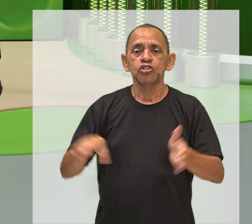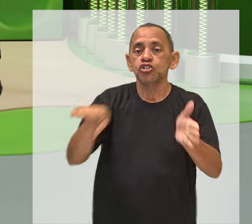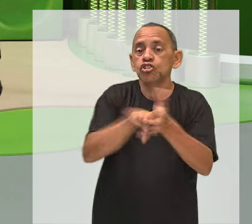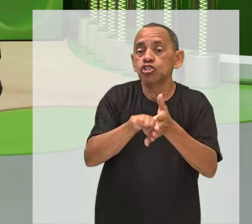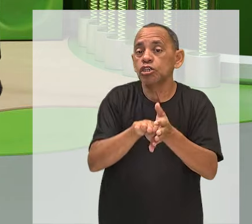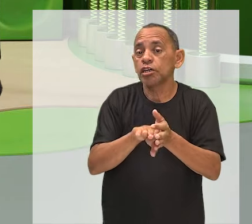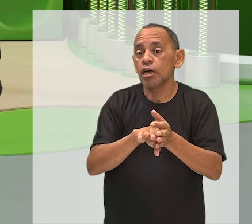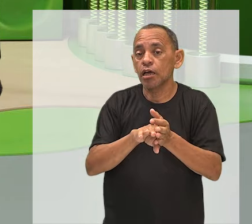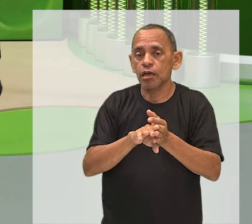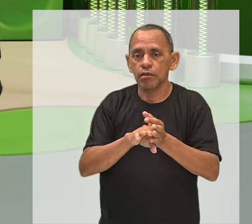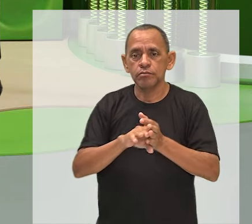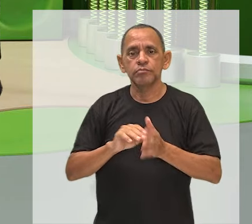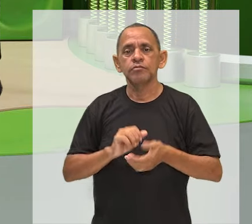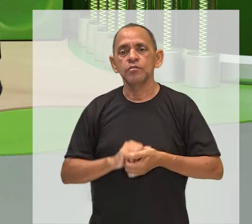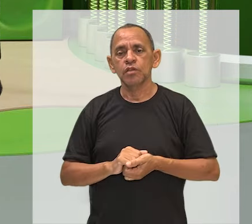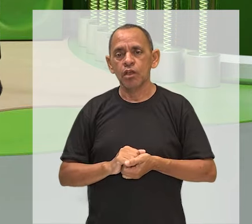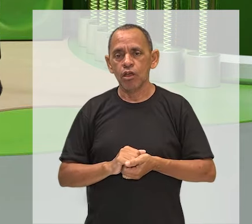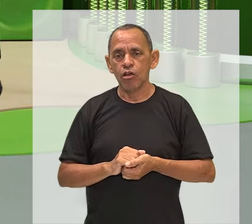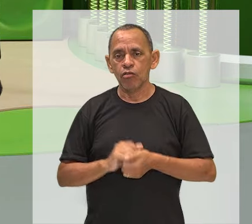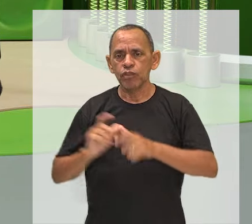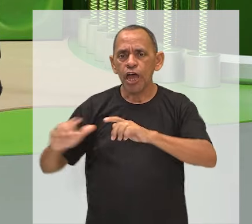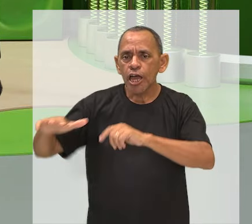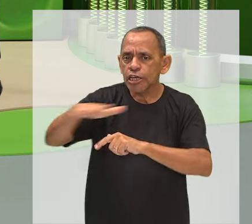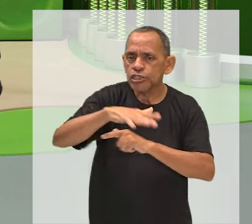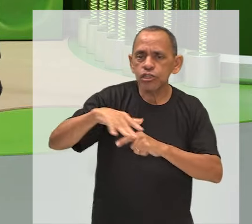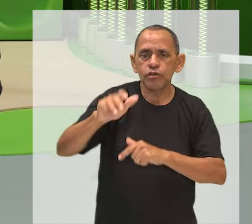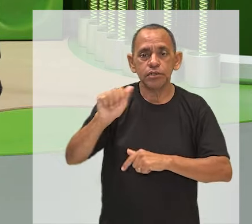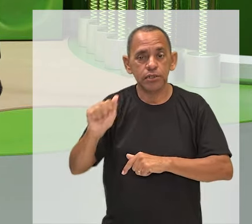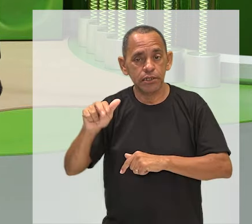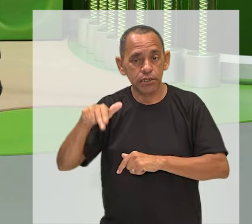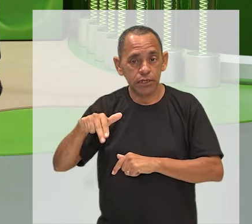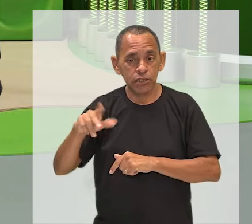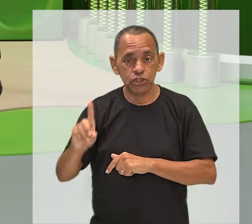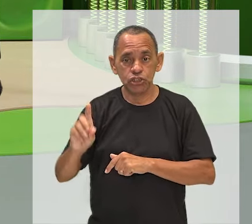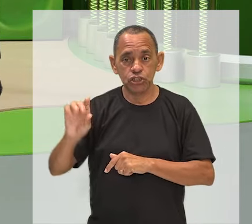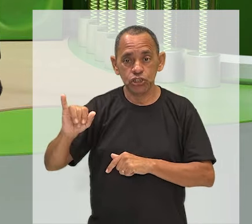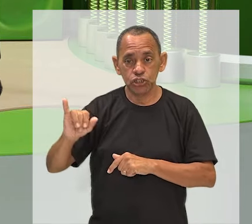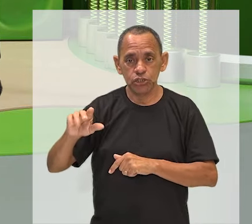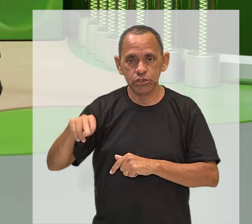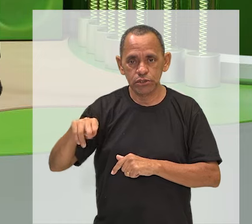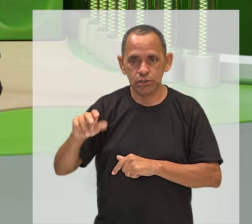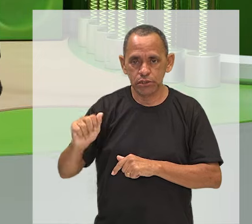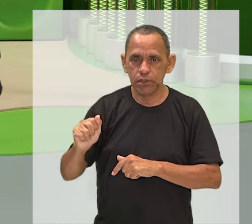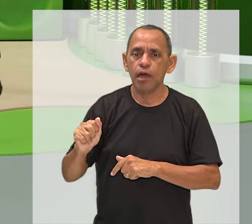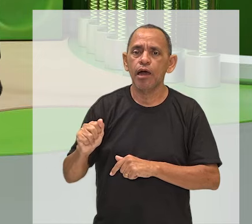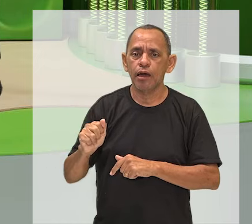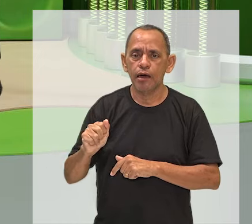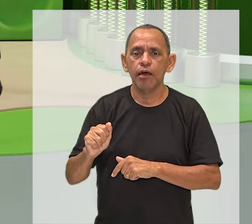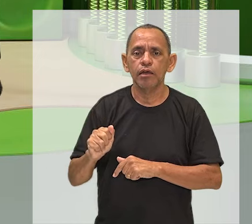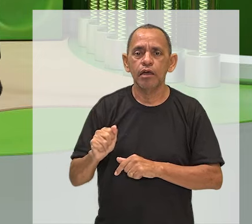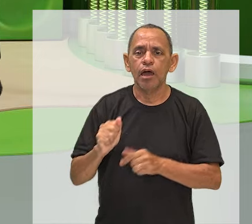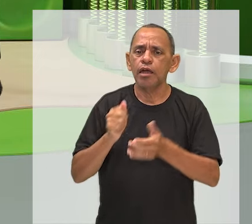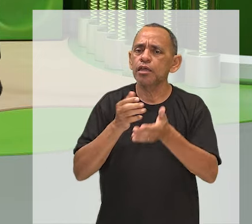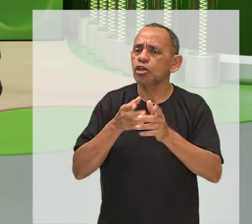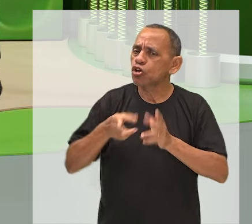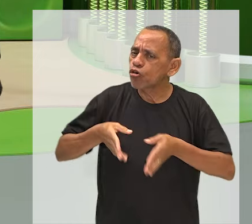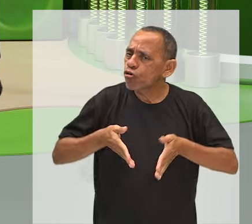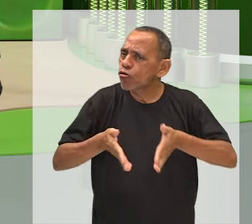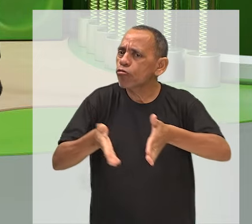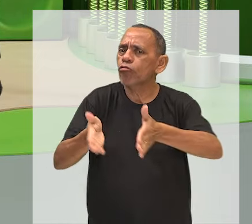andina, e ao retornar para o Brasil por meio dos rios voadores e pode precipitar em outras regiões.